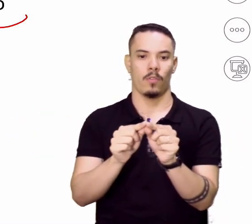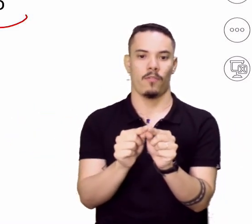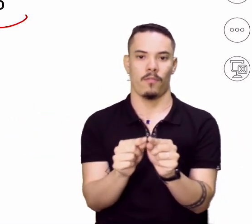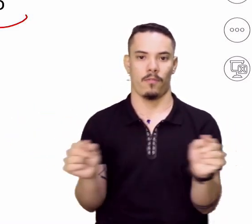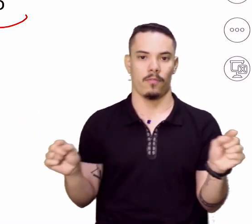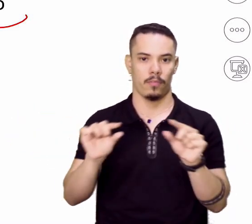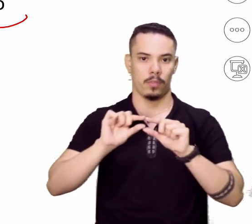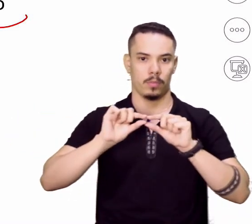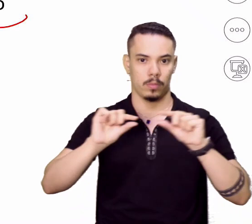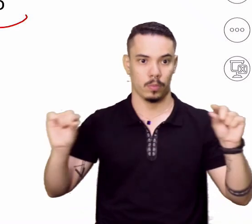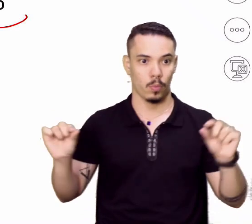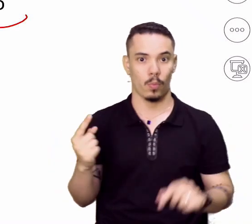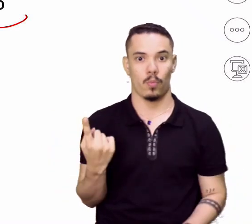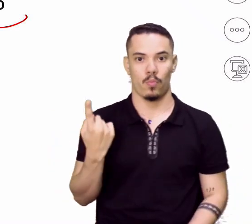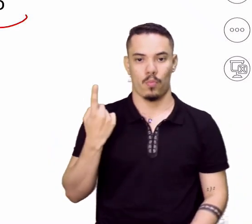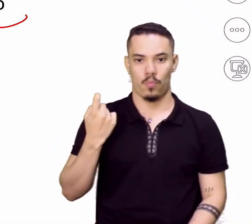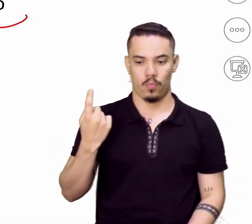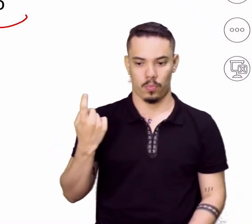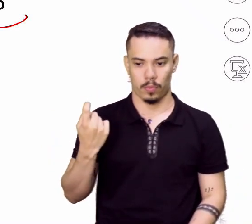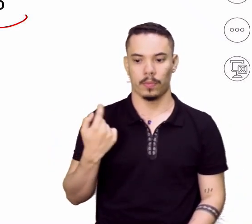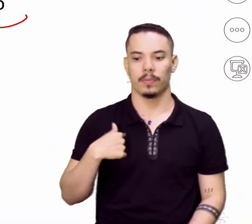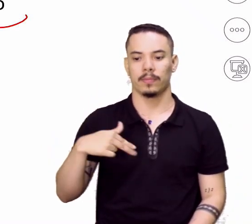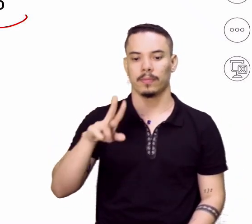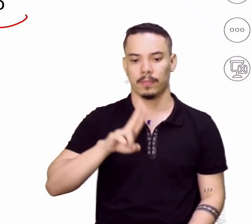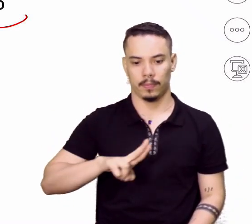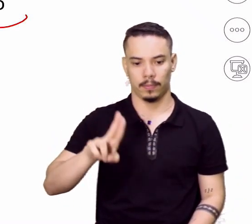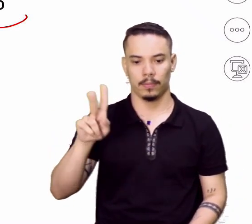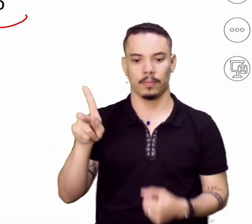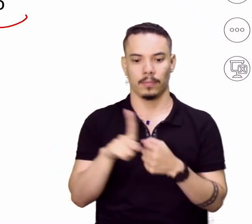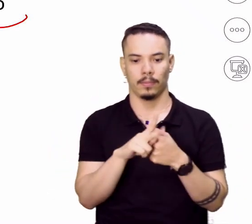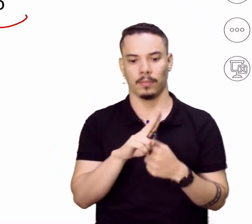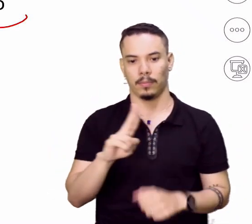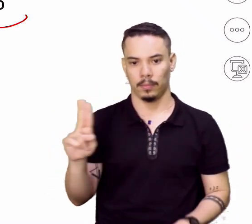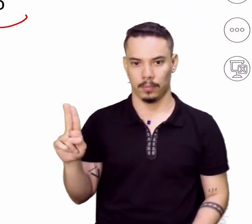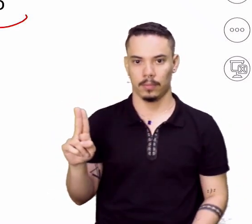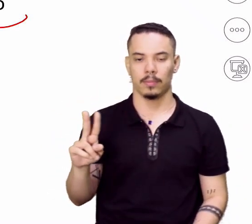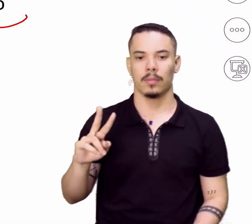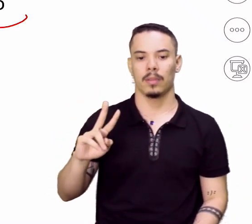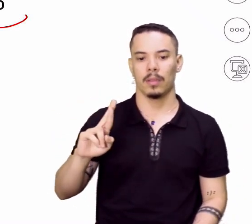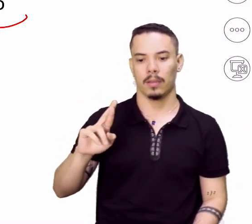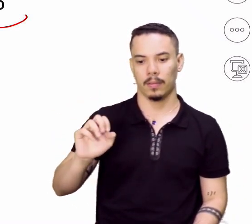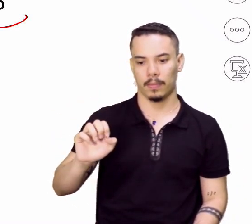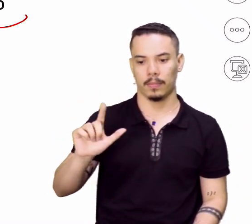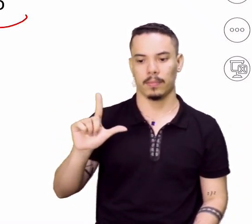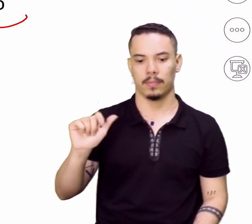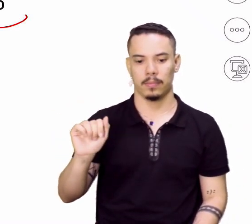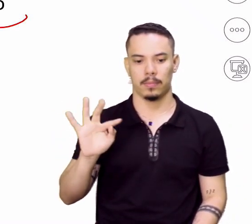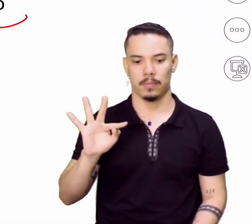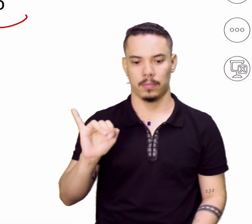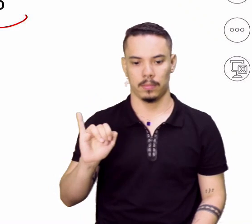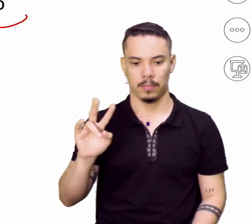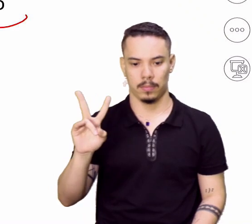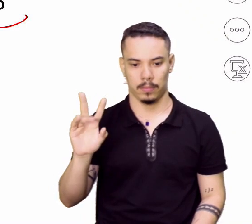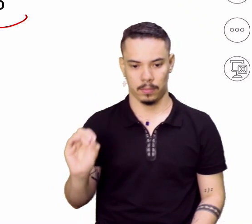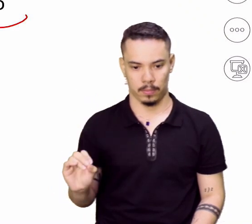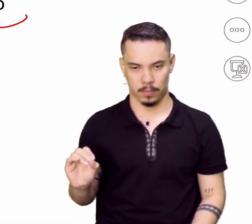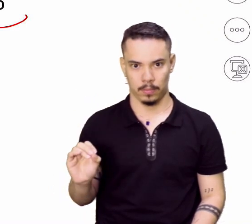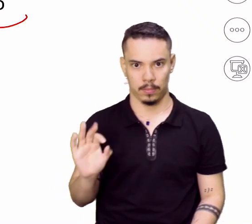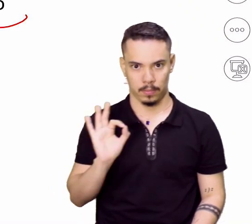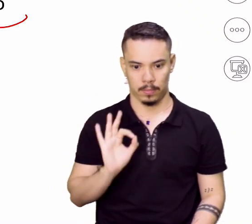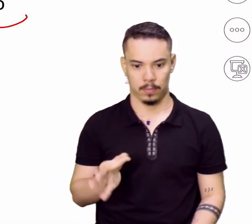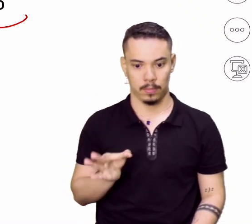uma só, e nisso eu vou usar um pronome relativo, que vai ser aqui no caso o that, que é um pronome